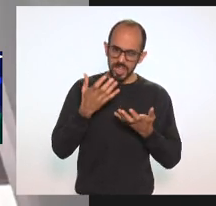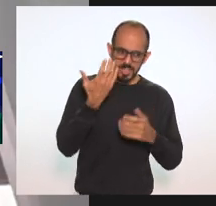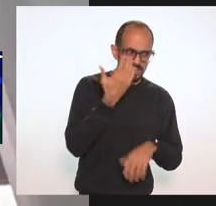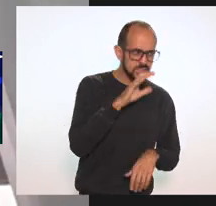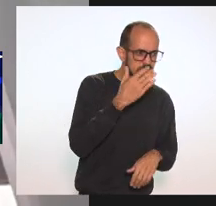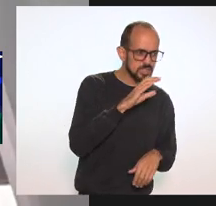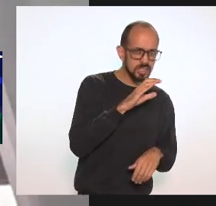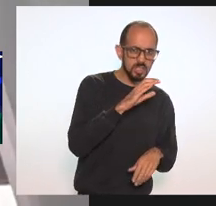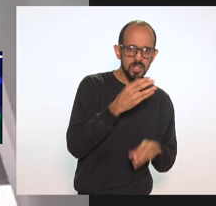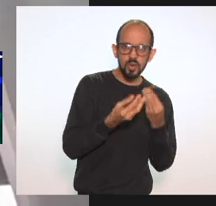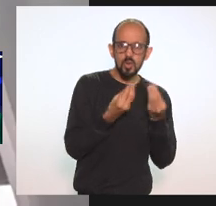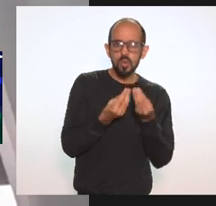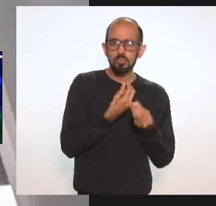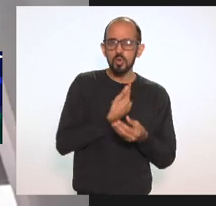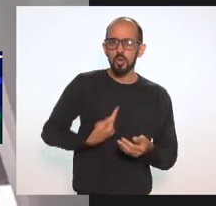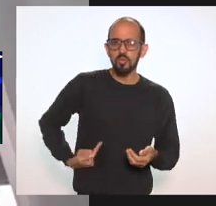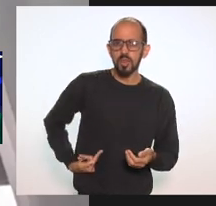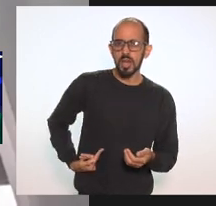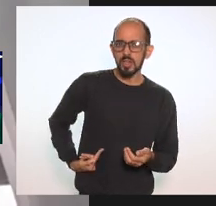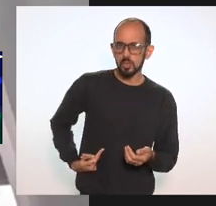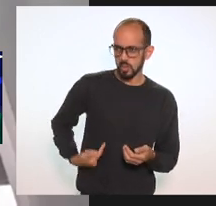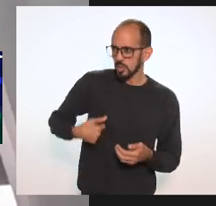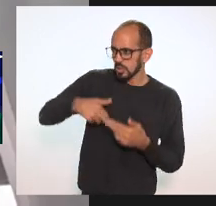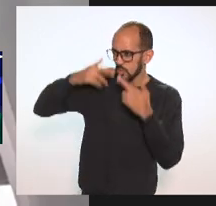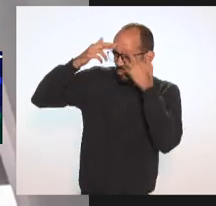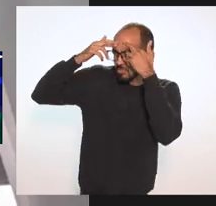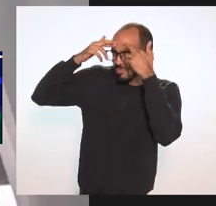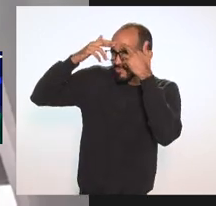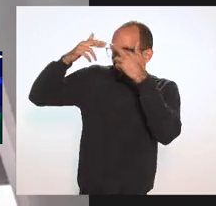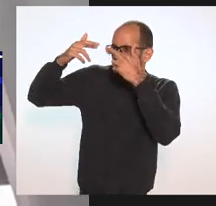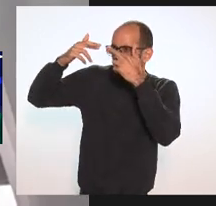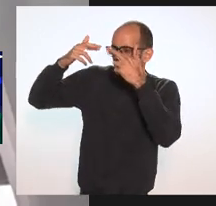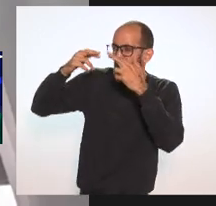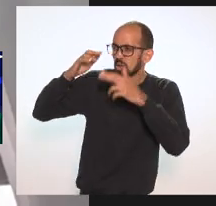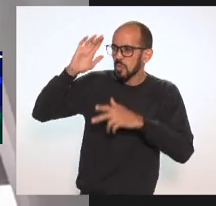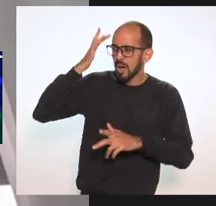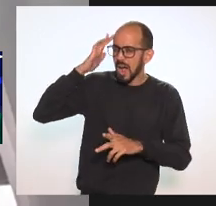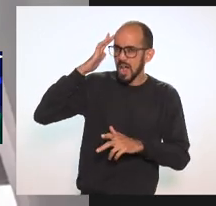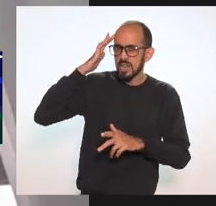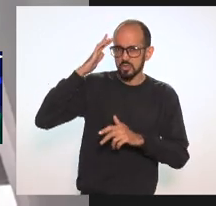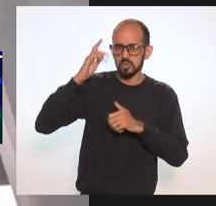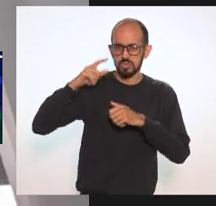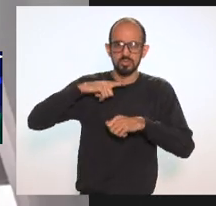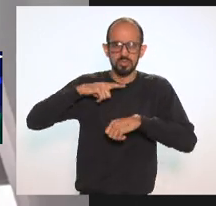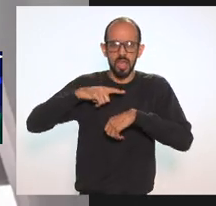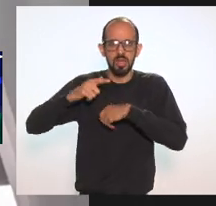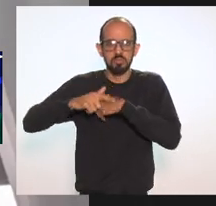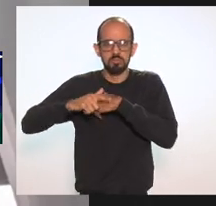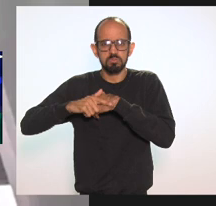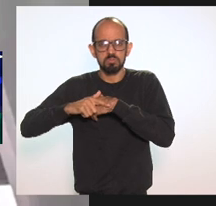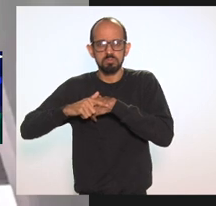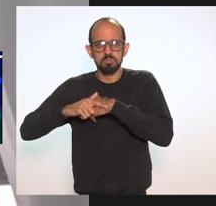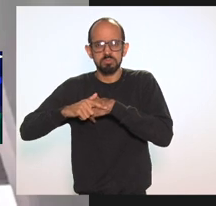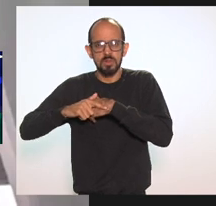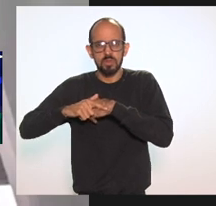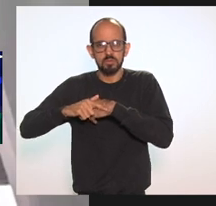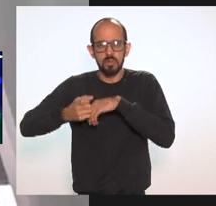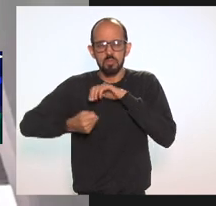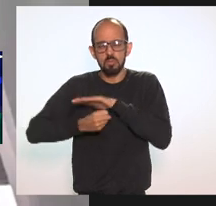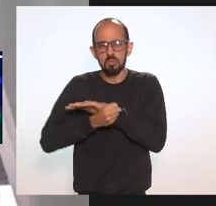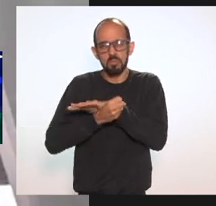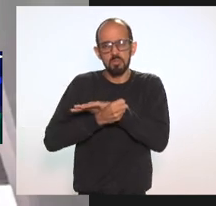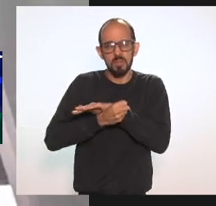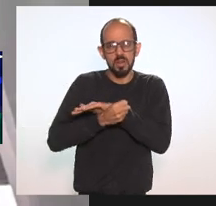quando a gente o governador aqui eu tenho muito respeito e acho que quer fazer aí eu vou mandar tu mesmo sendo